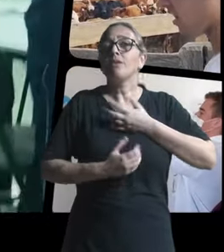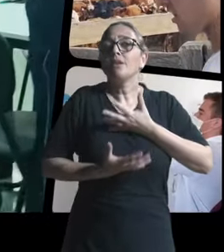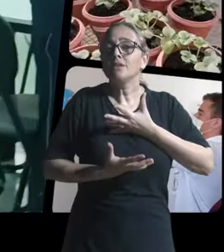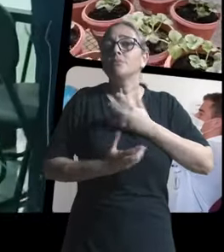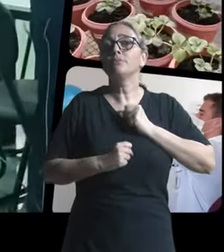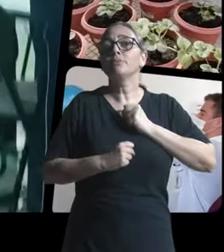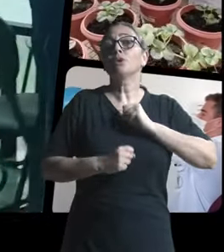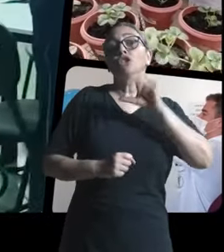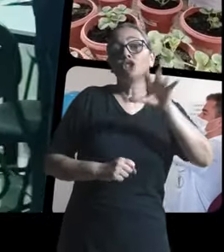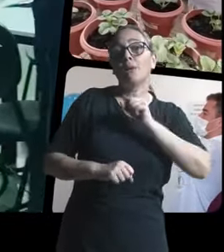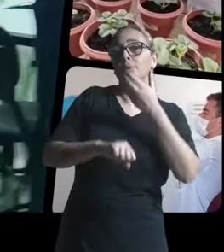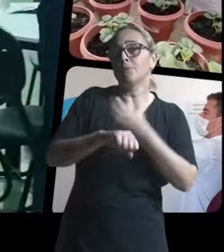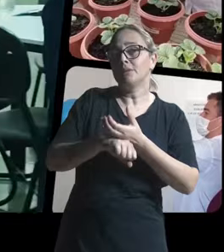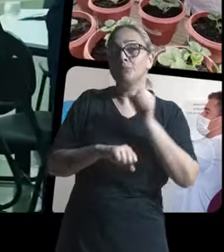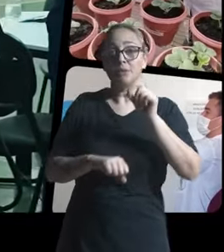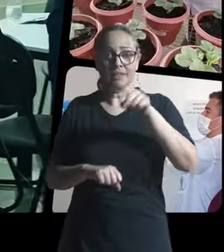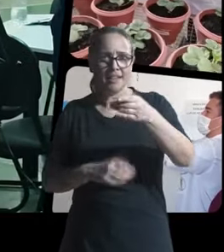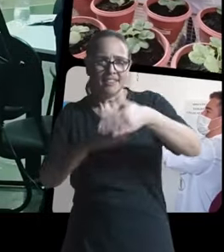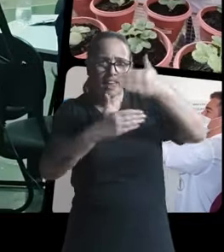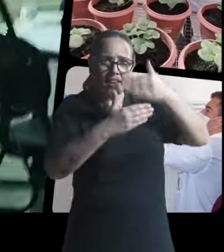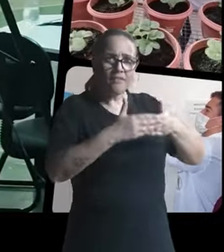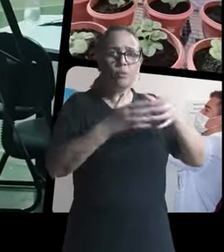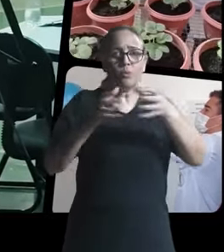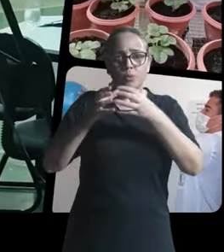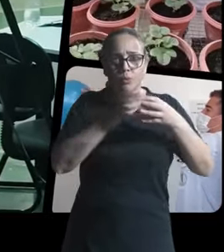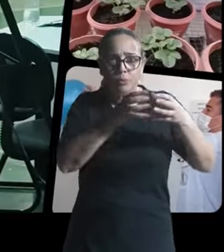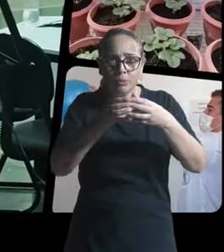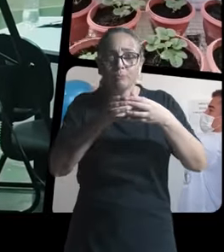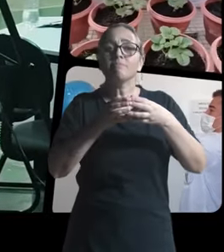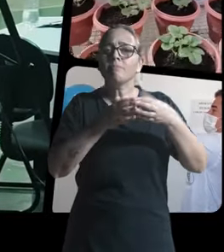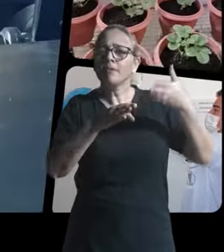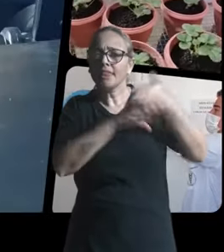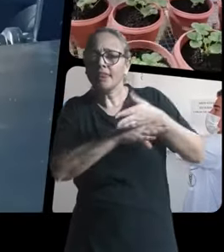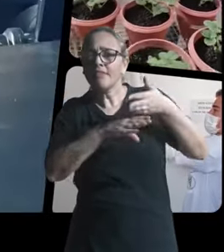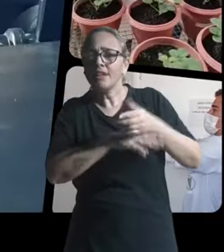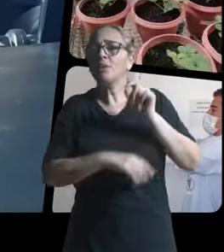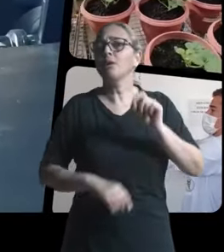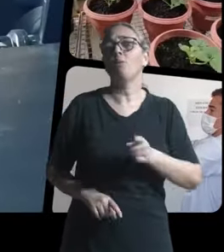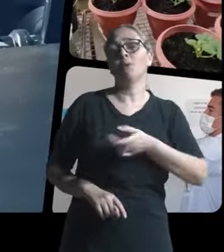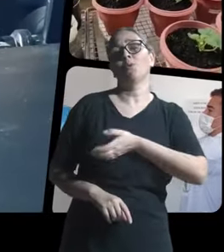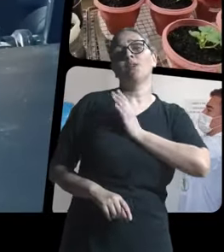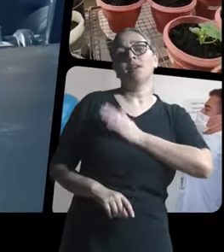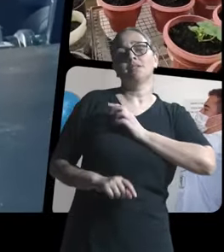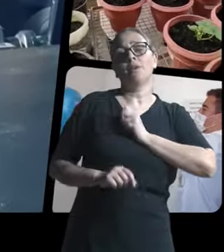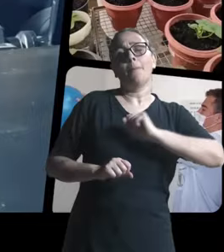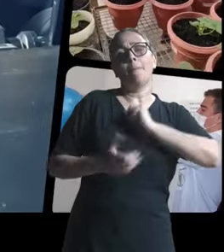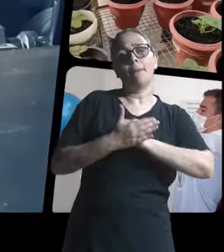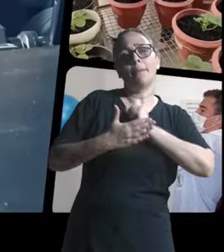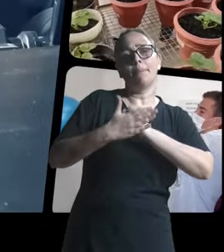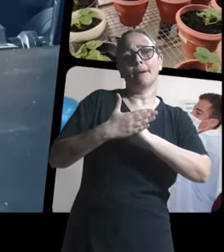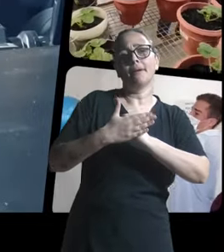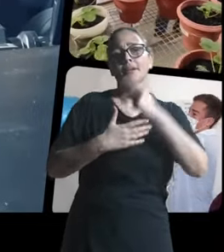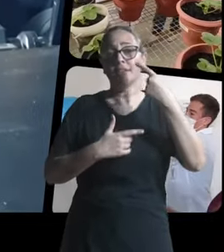Urcamp reaja através de seus membros e células à frequência de um coração vibrante que nem o seu. Como já diria